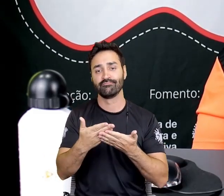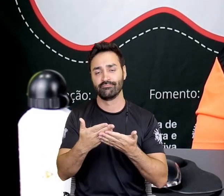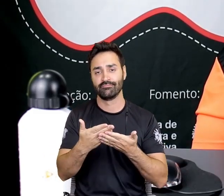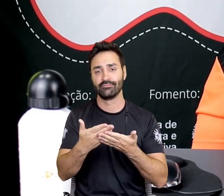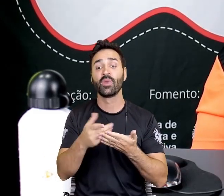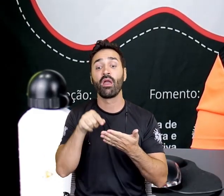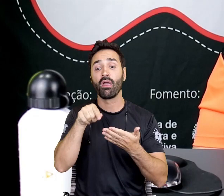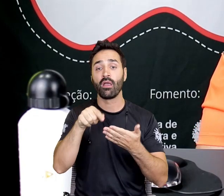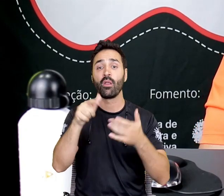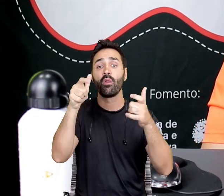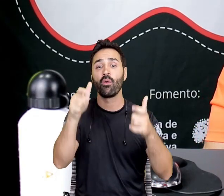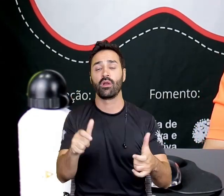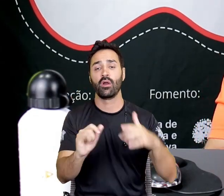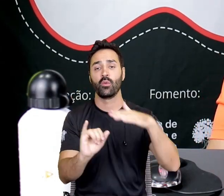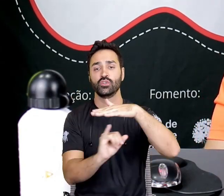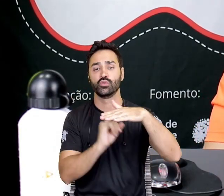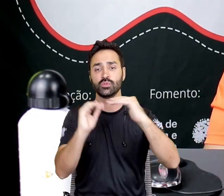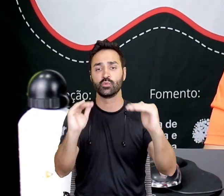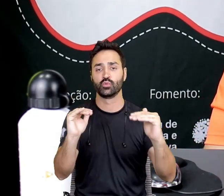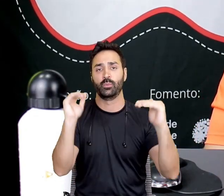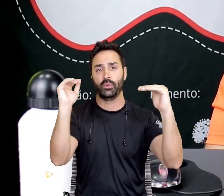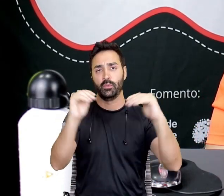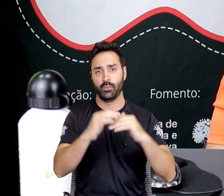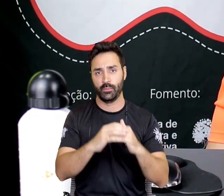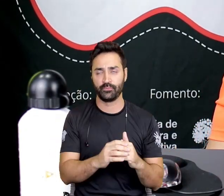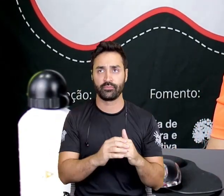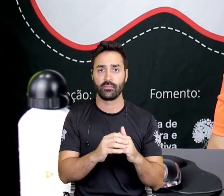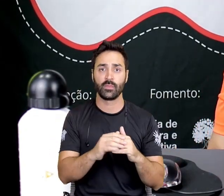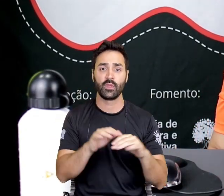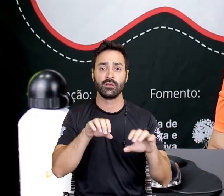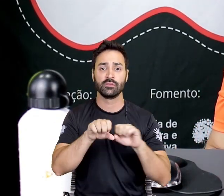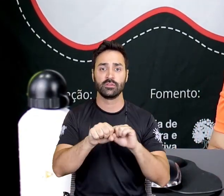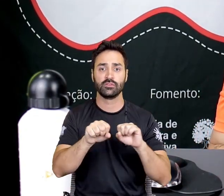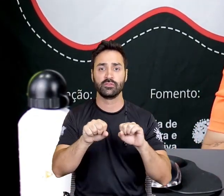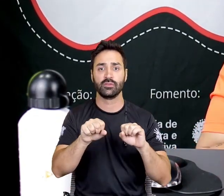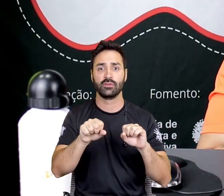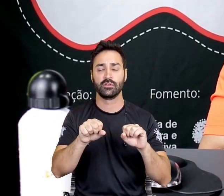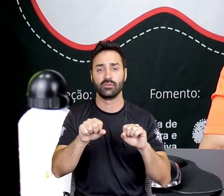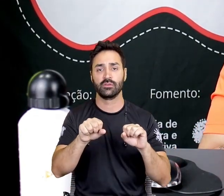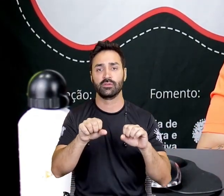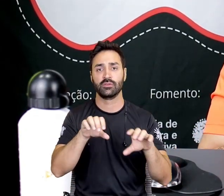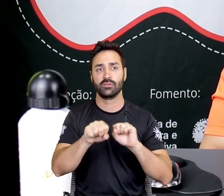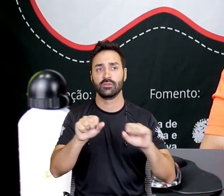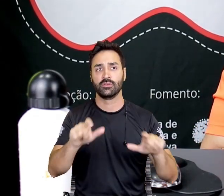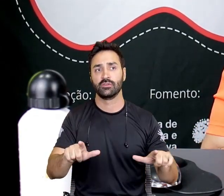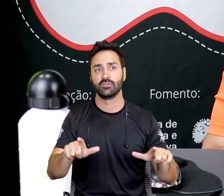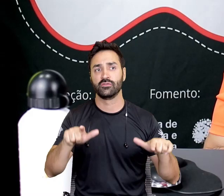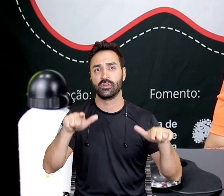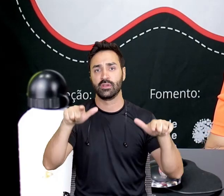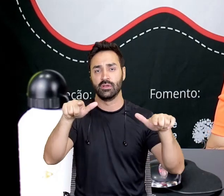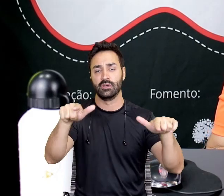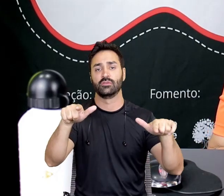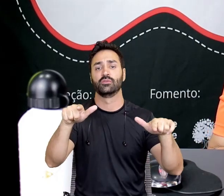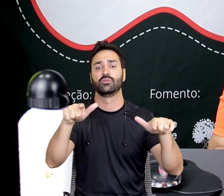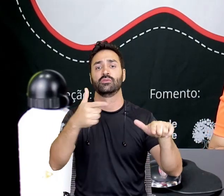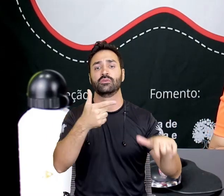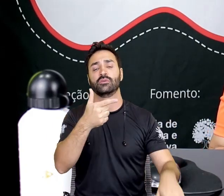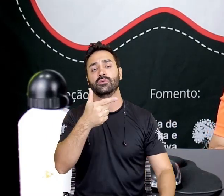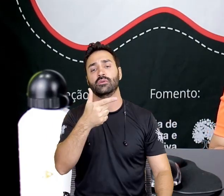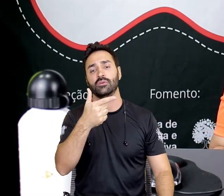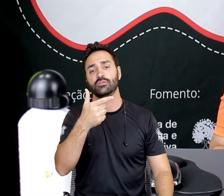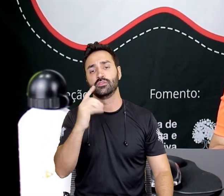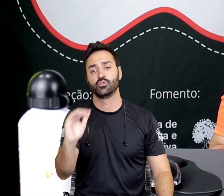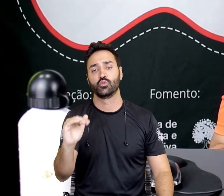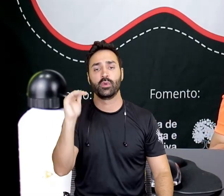superior. Então, um certificado de extensão. 2015, tá? Ou uma pós-graduação. 2015,